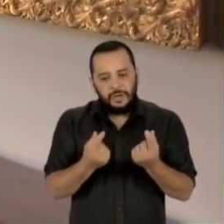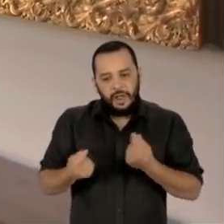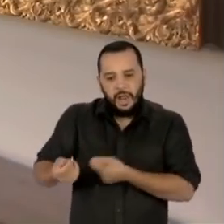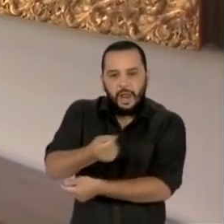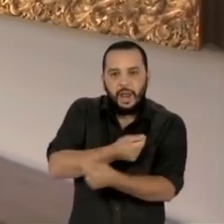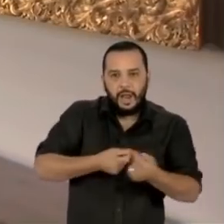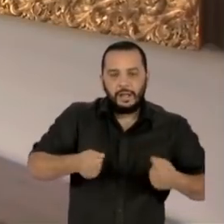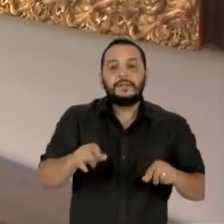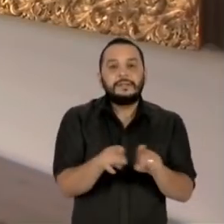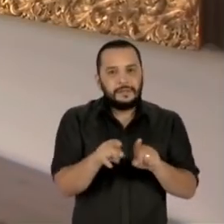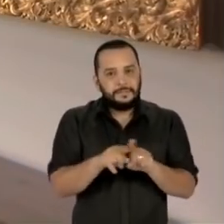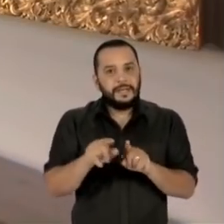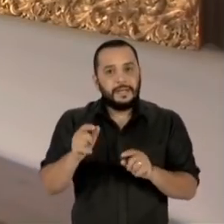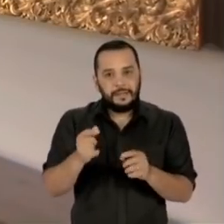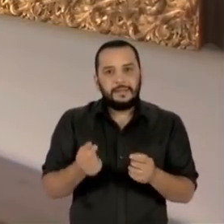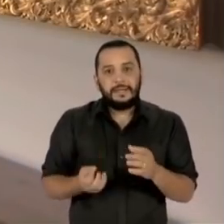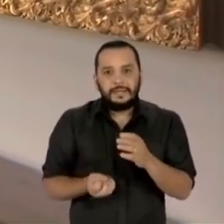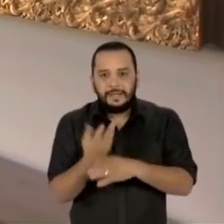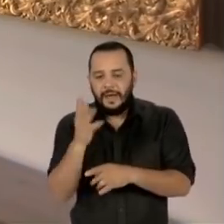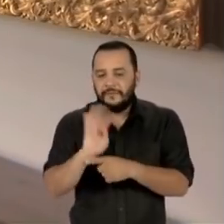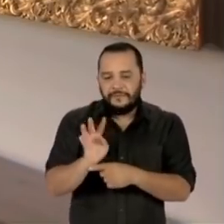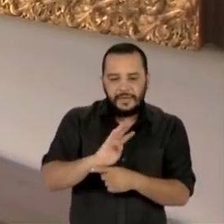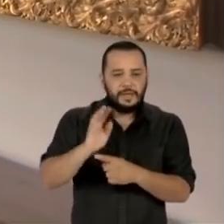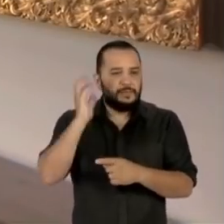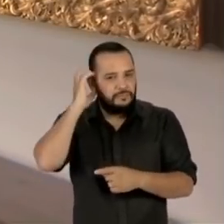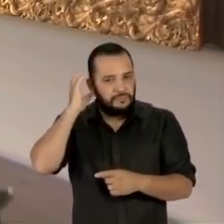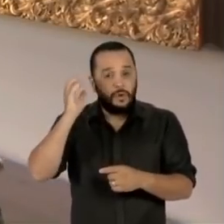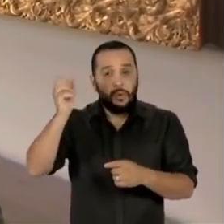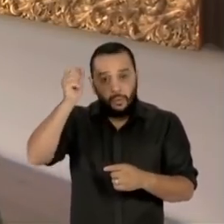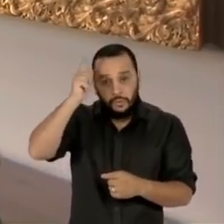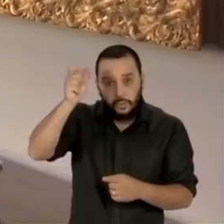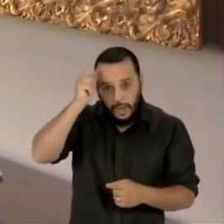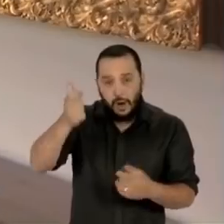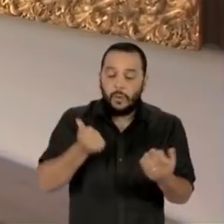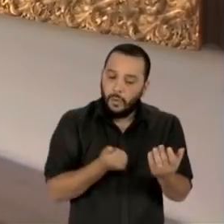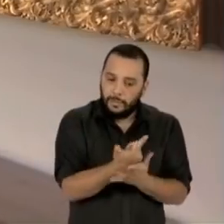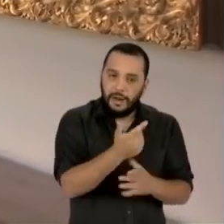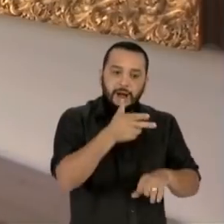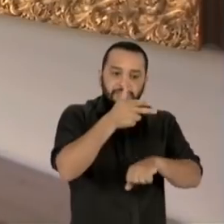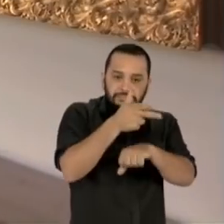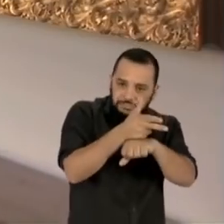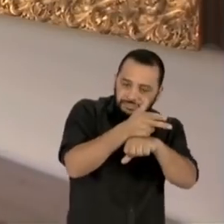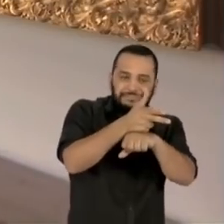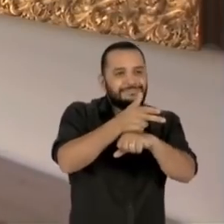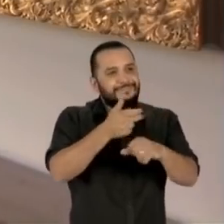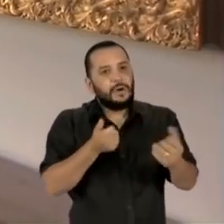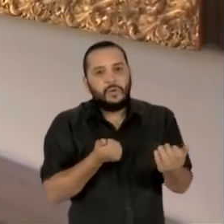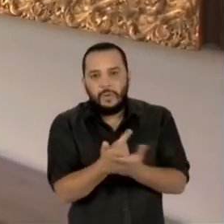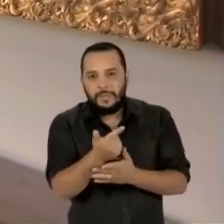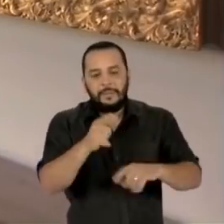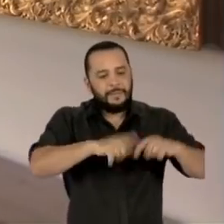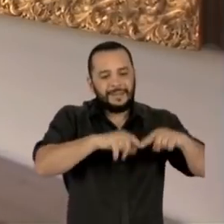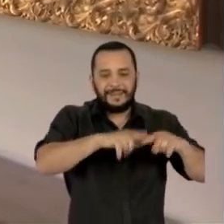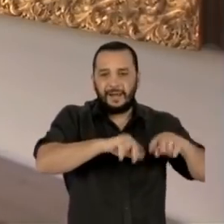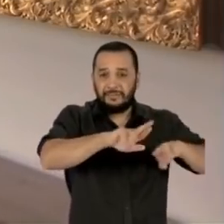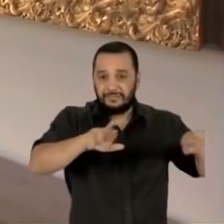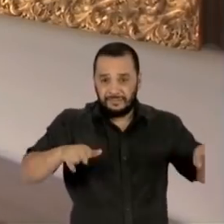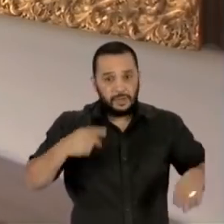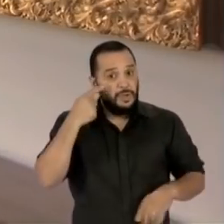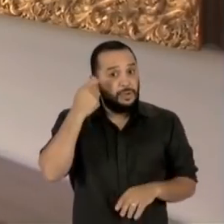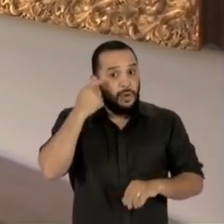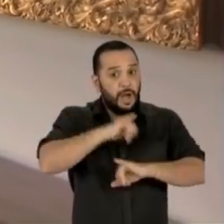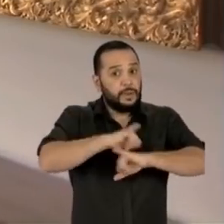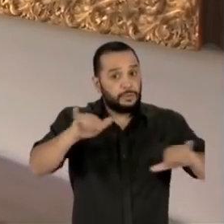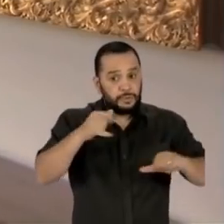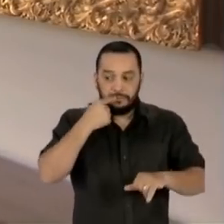giro produção de conteúdo cultural ou mesmo para compra de máquinas e equipamentos o anúncio foi feito agora há pouco pelo governador do estado de